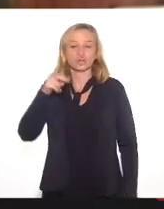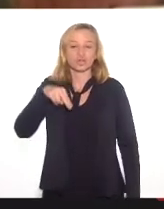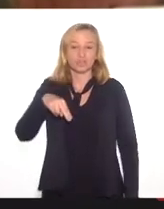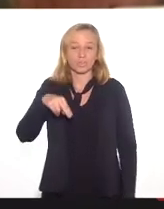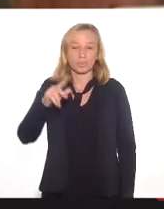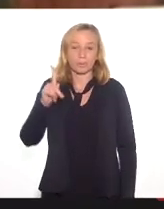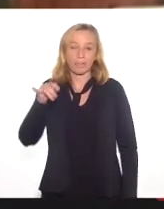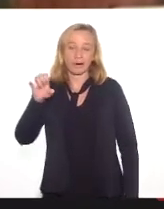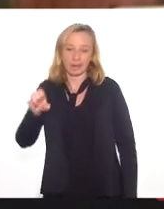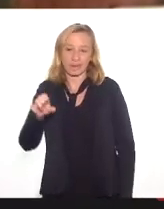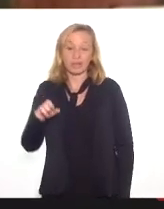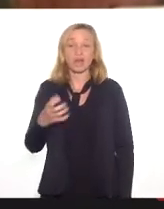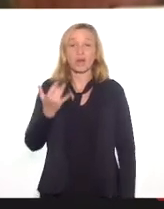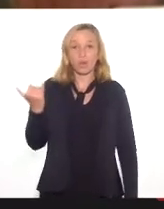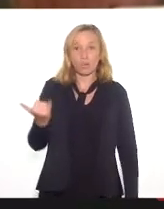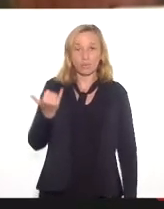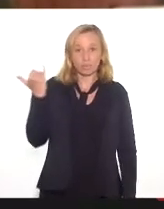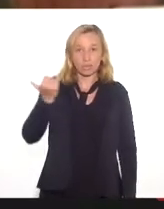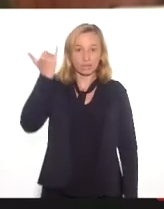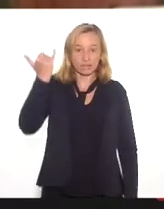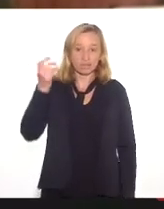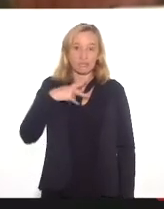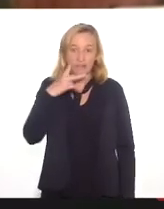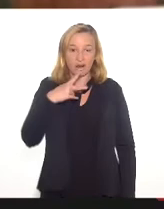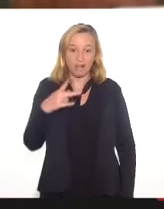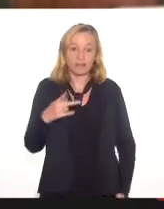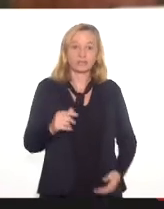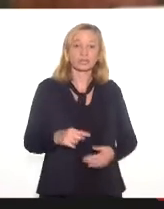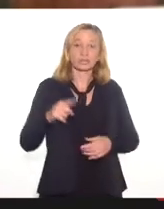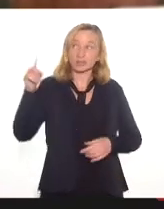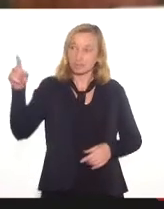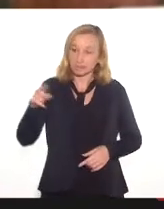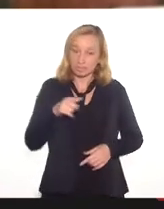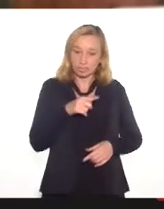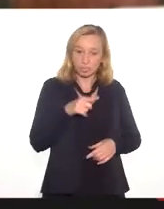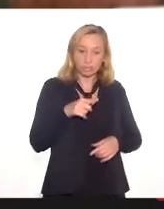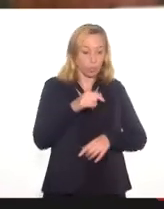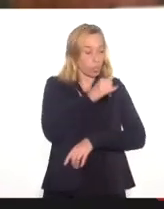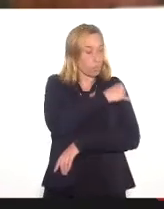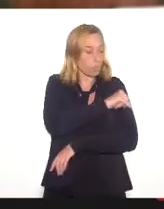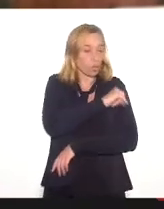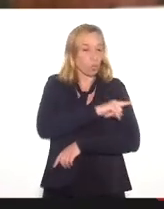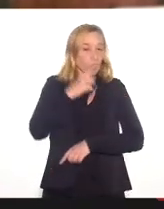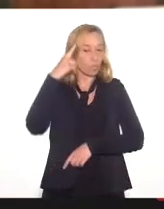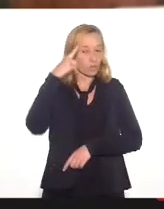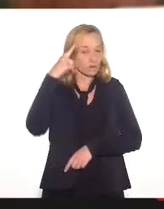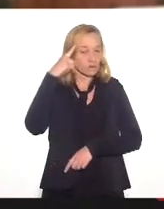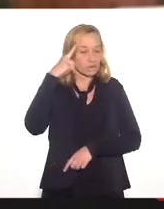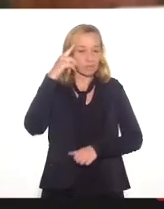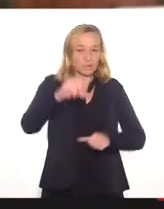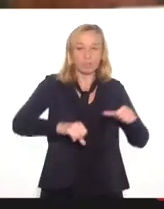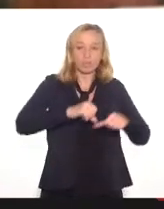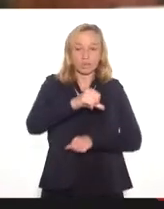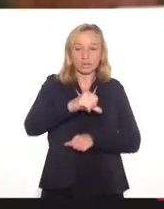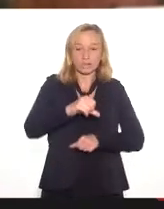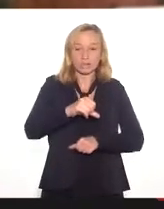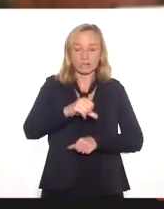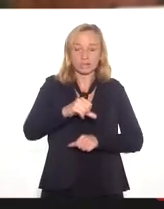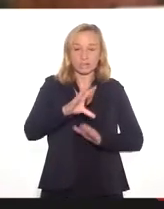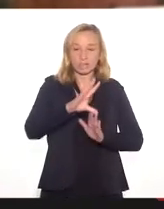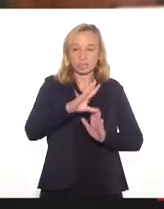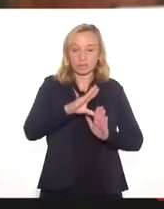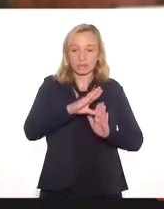absolutamente relevante a gente trazer para o Rio uma reflexão sobre uma mudança de agenda